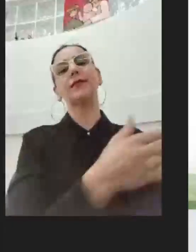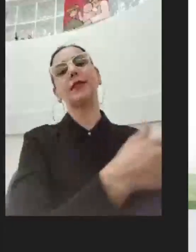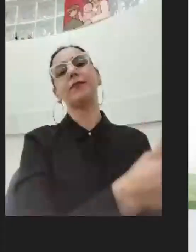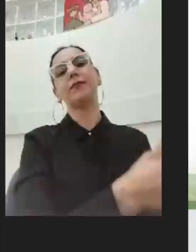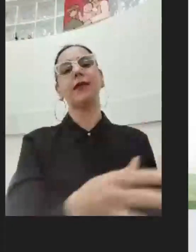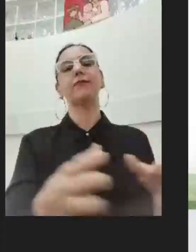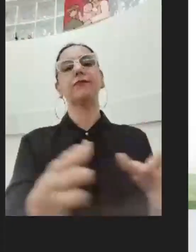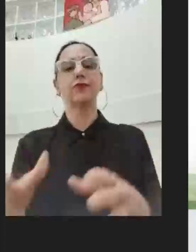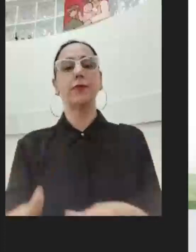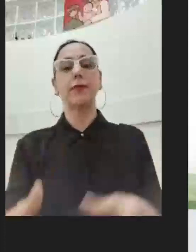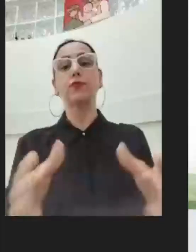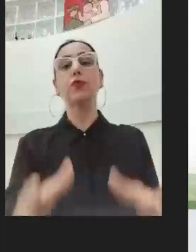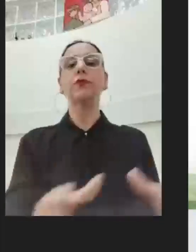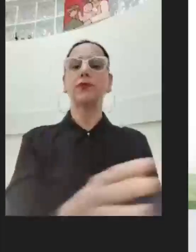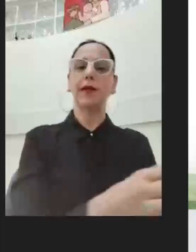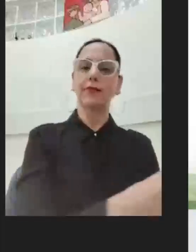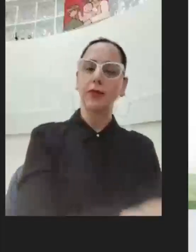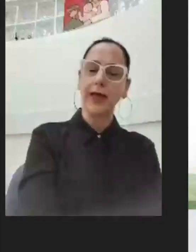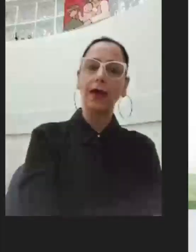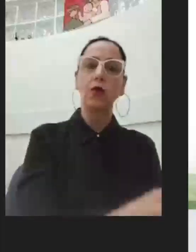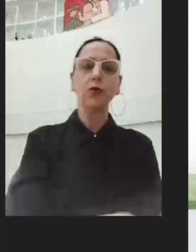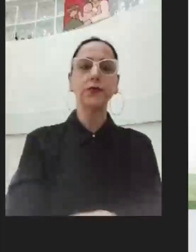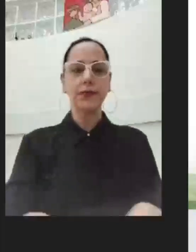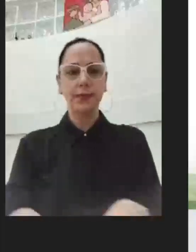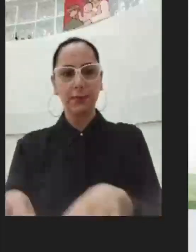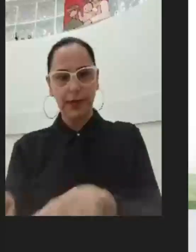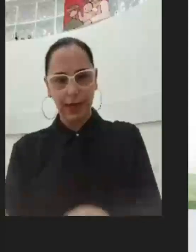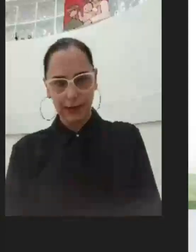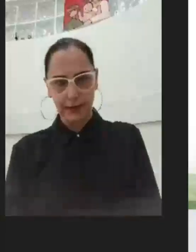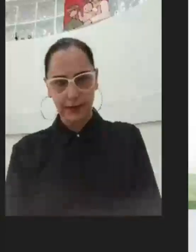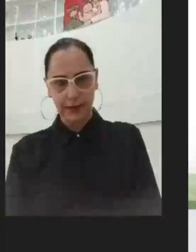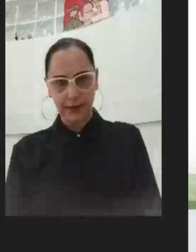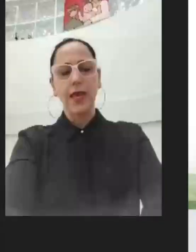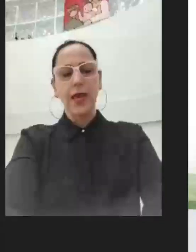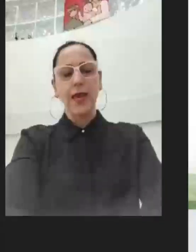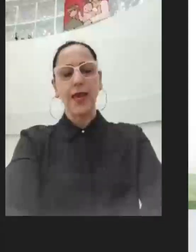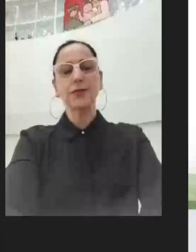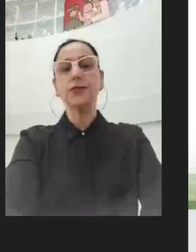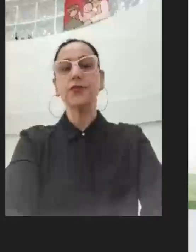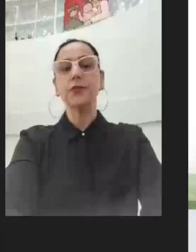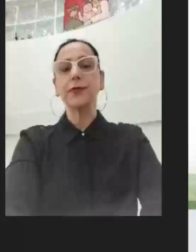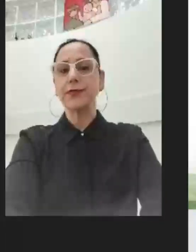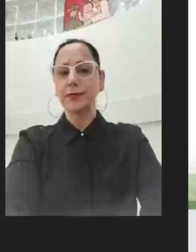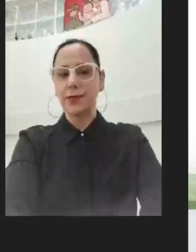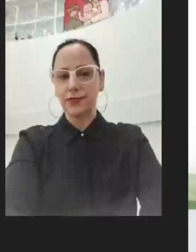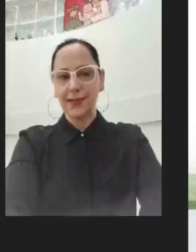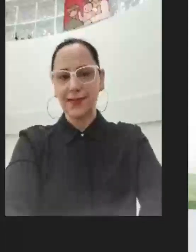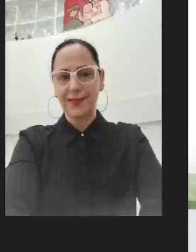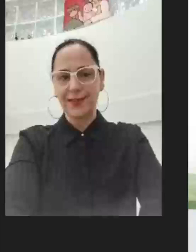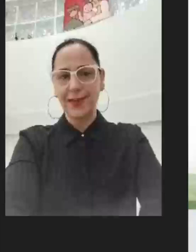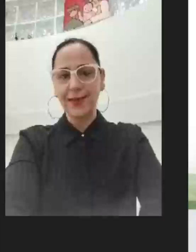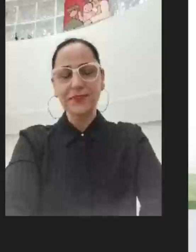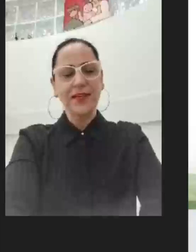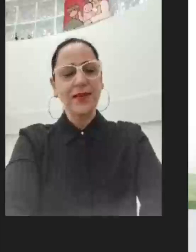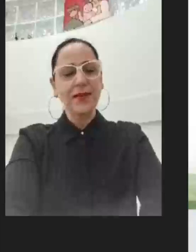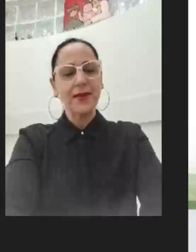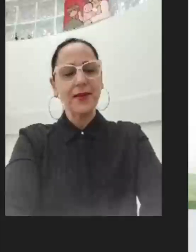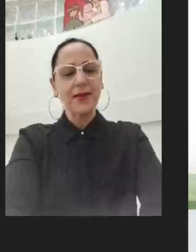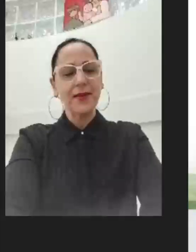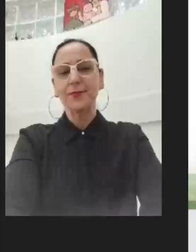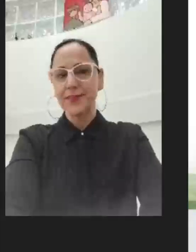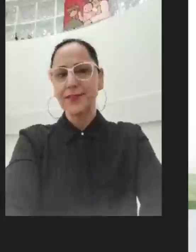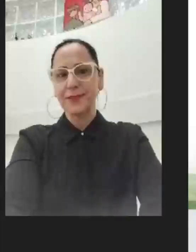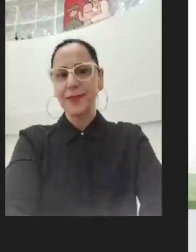de comida, elas alimentavam seus bebês. Muitas ficavam lá, outras iam para casa. Aí surgiu as amas de leite,